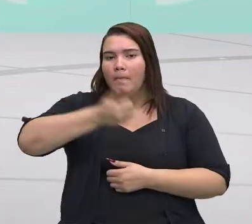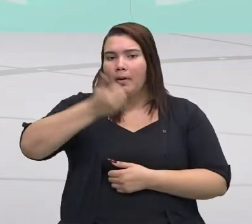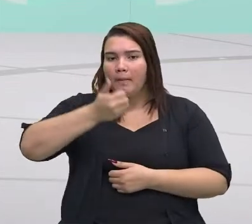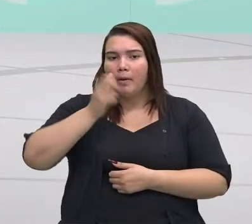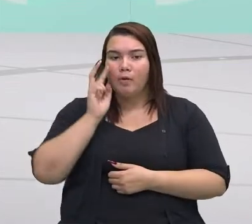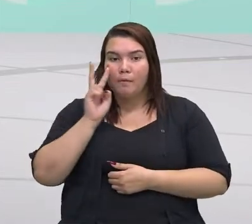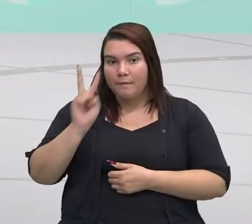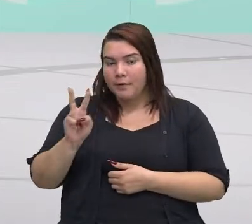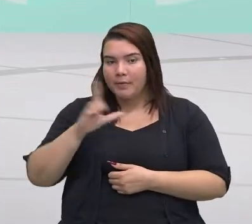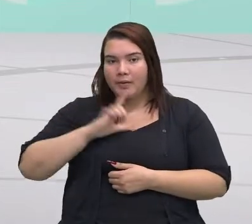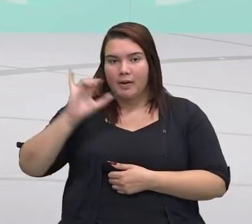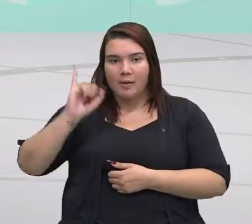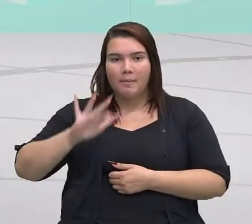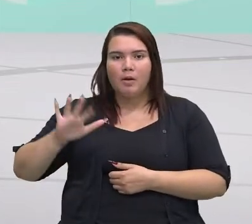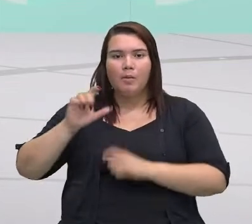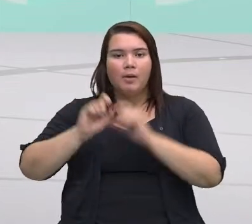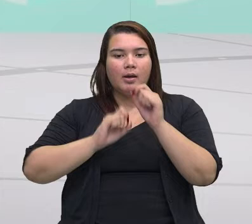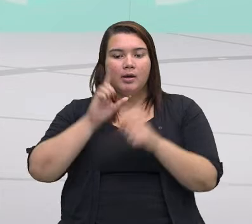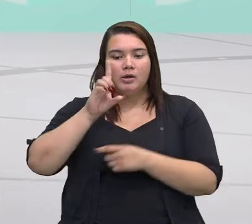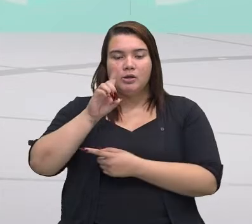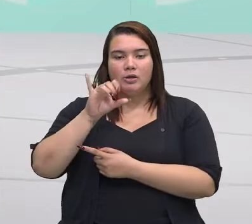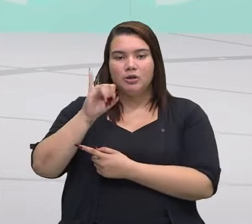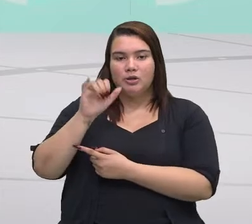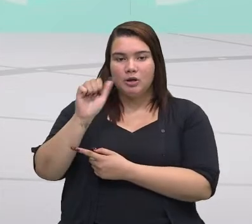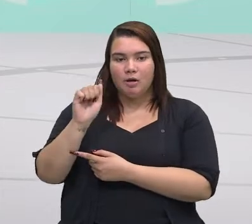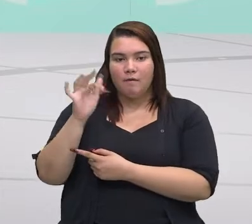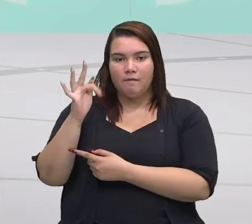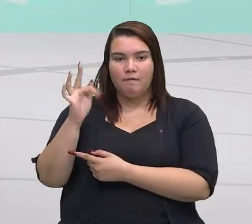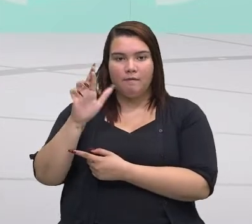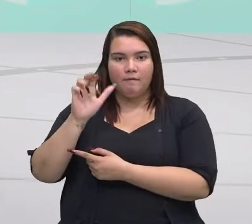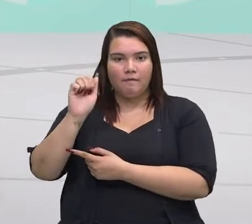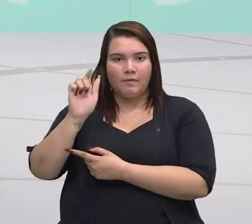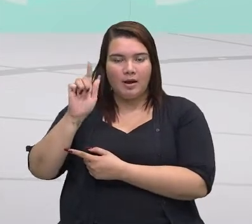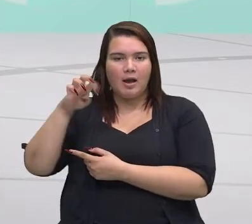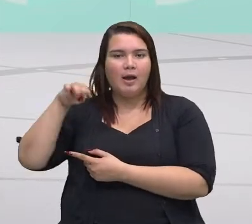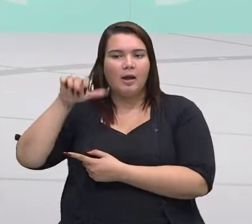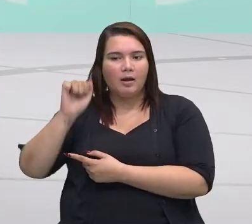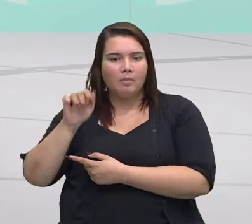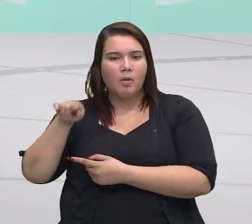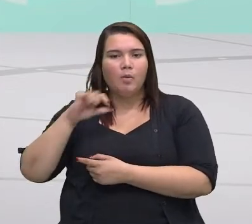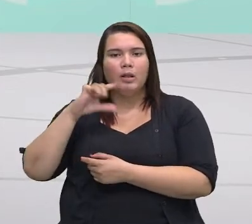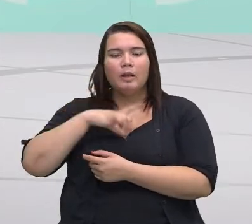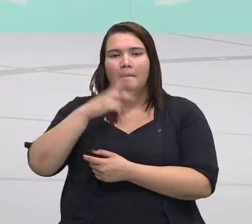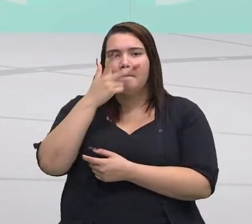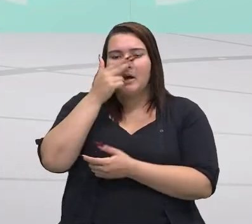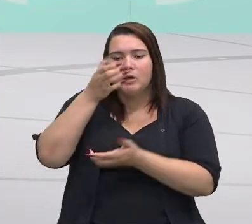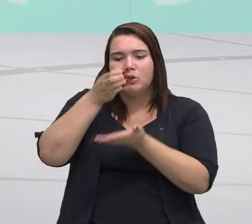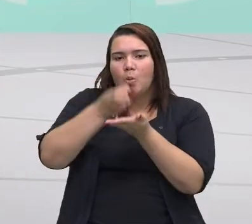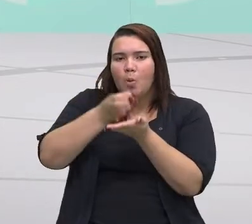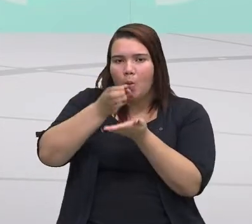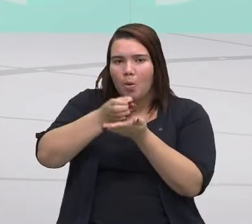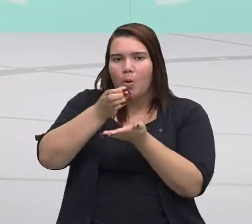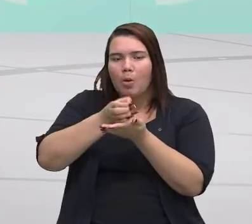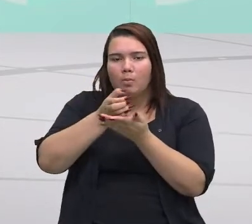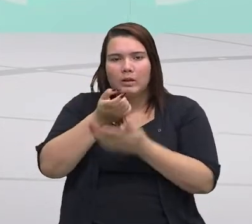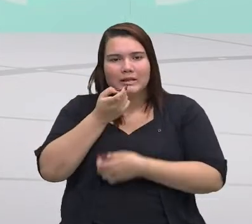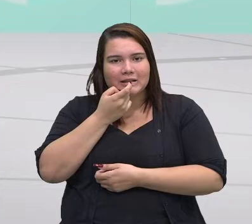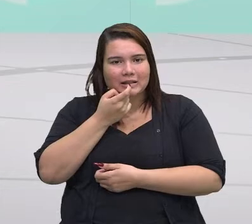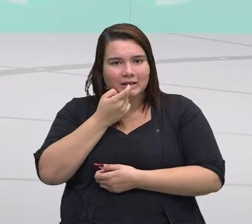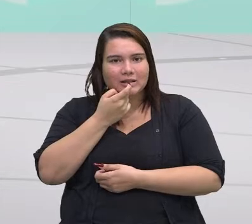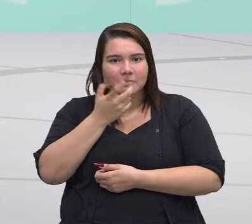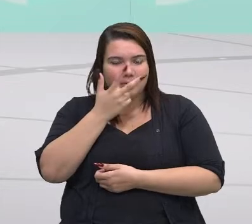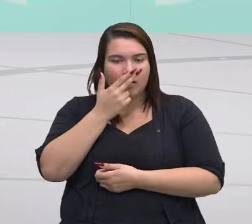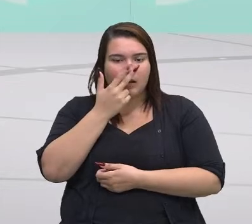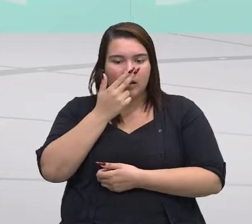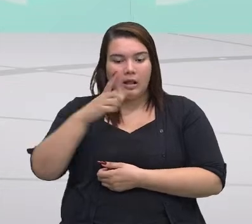aqui, que é o diafragma. E o diafragma, ele é esse dispositivo em formato ali de copo, um copinho de silicone, que